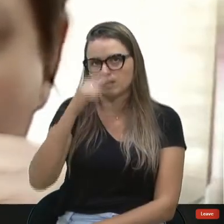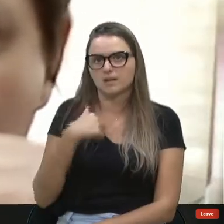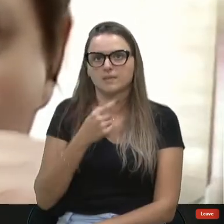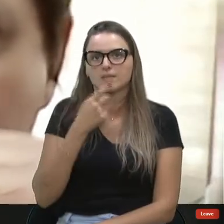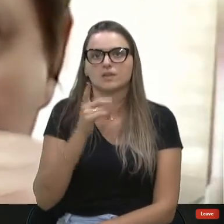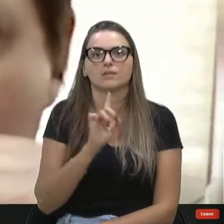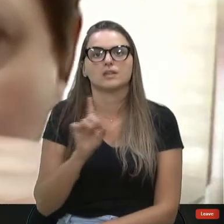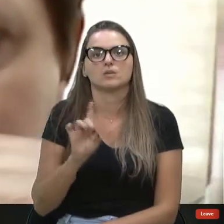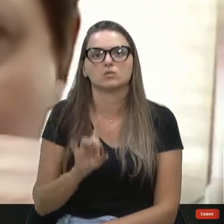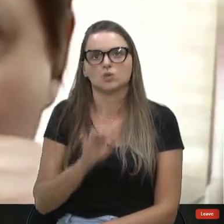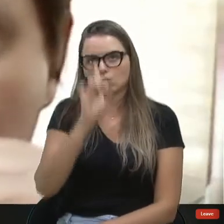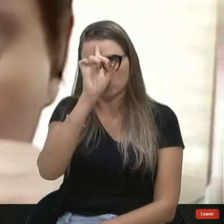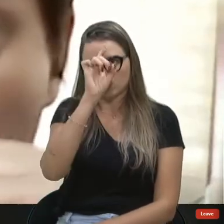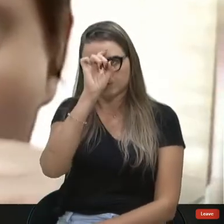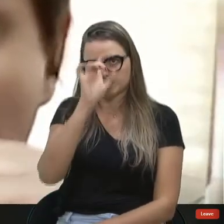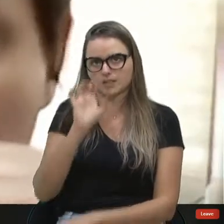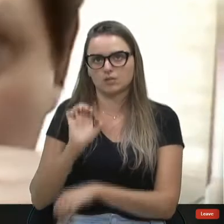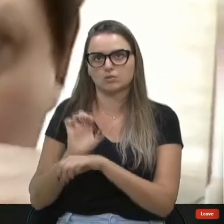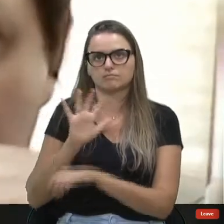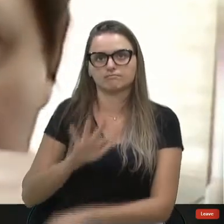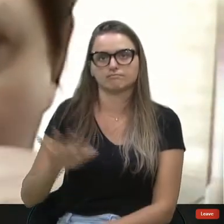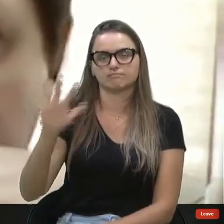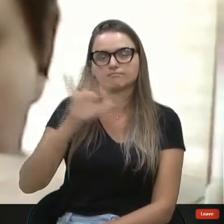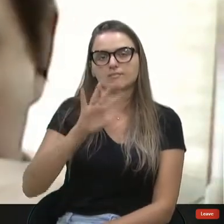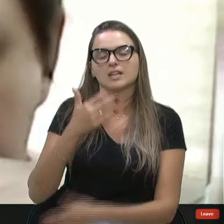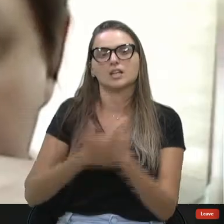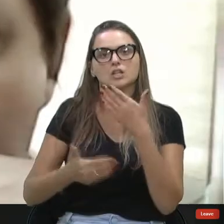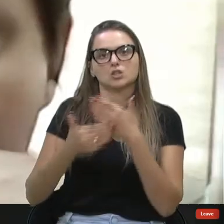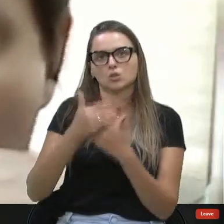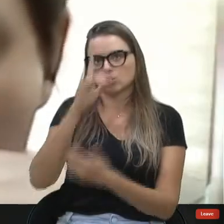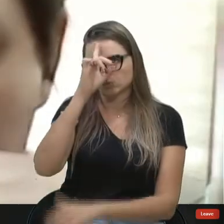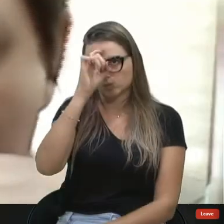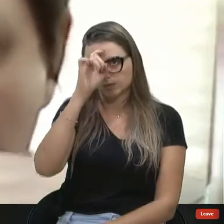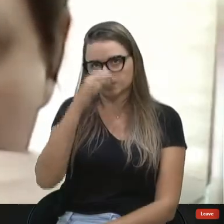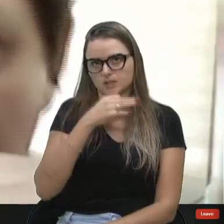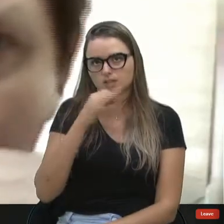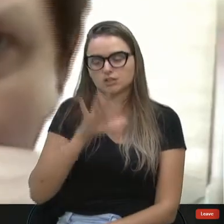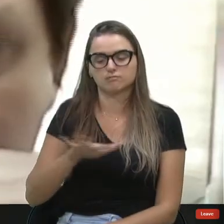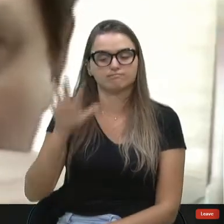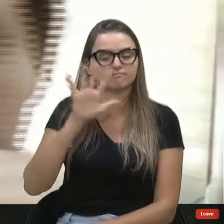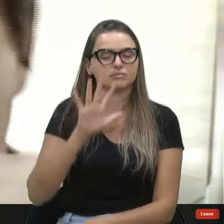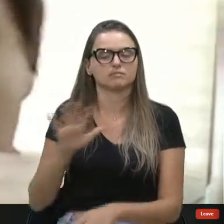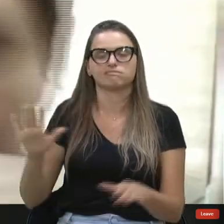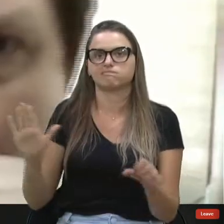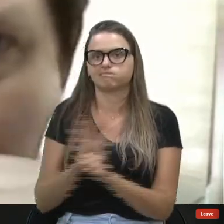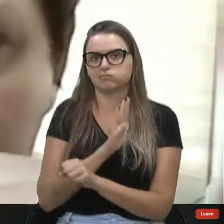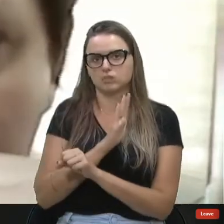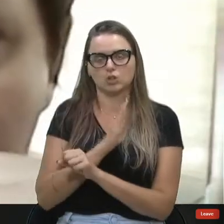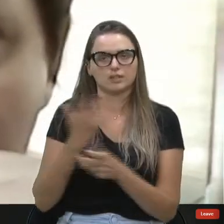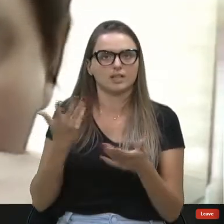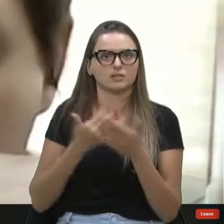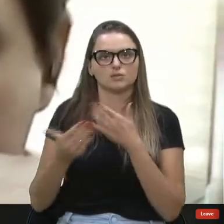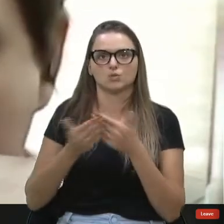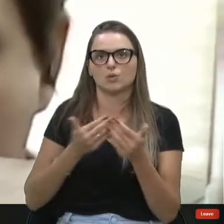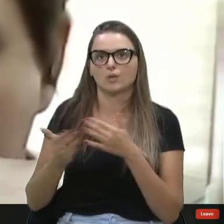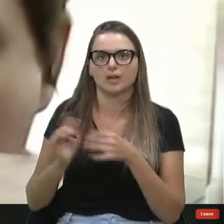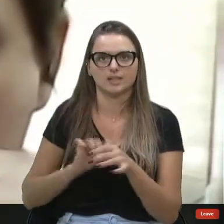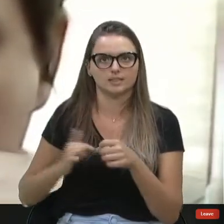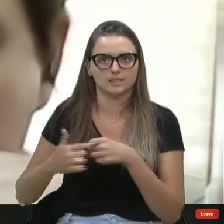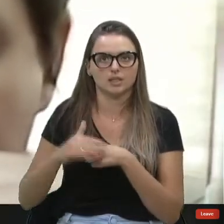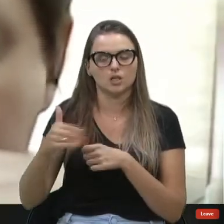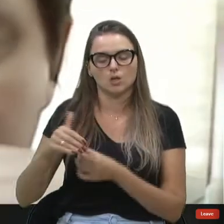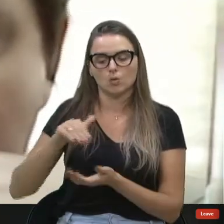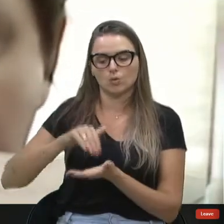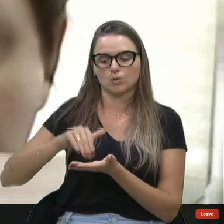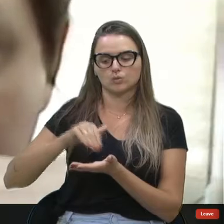estou falando do hospital do estado. Todos os hospitais em Caxias estão lotados e com pessoas de tudo que é lugar. Quando a secretária me